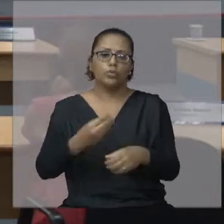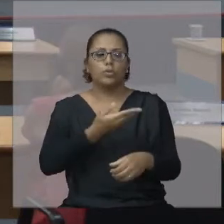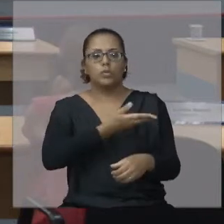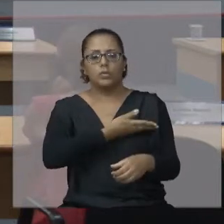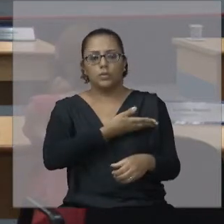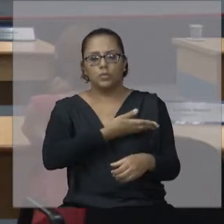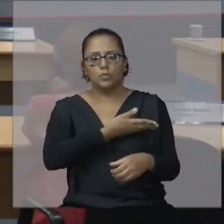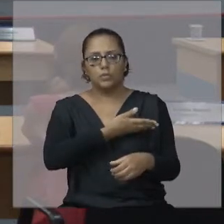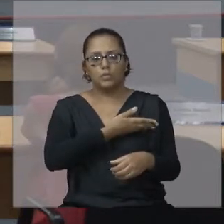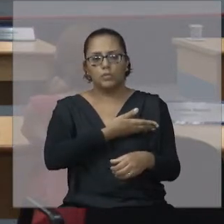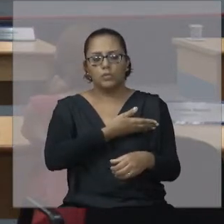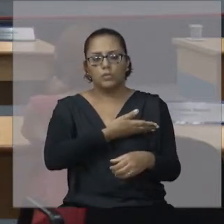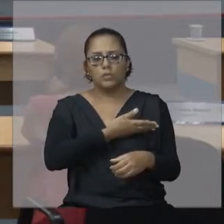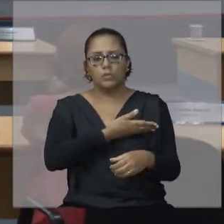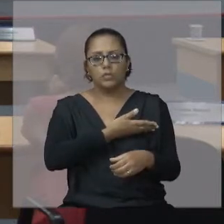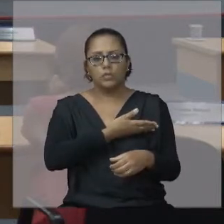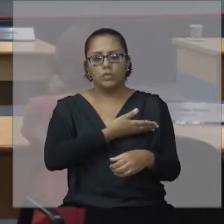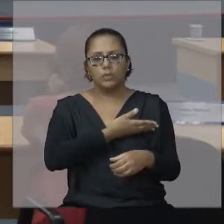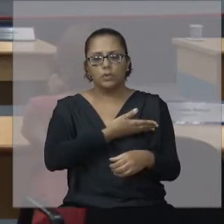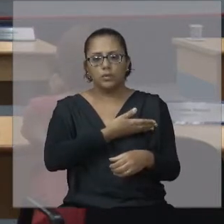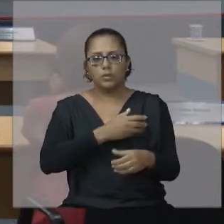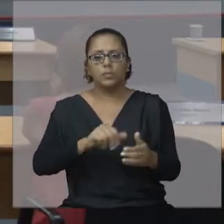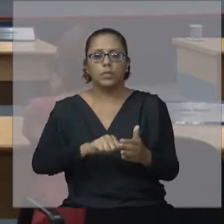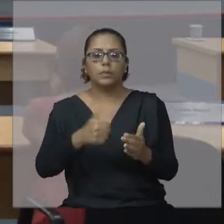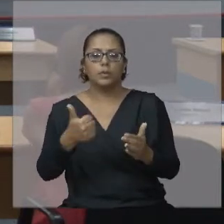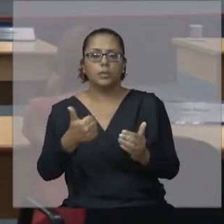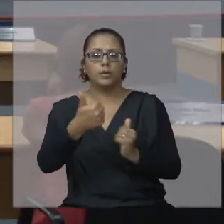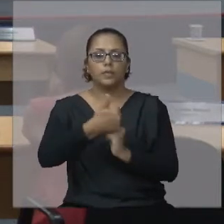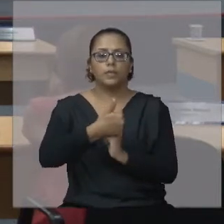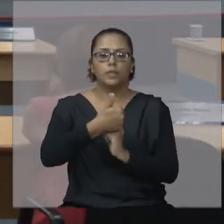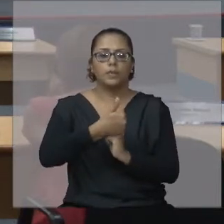de primeiro vice-presidente.